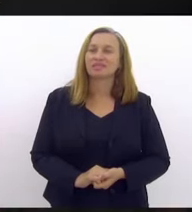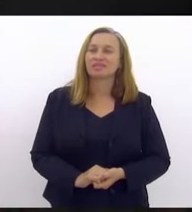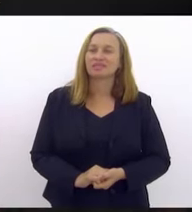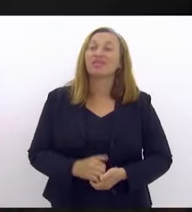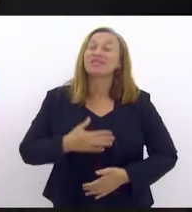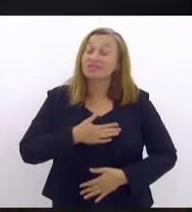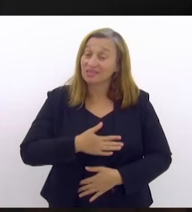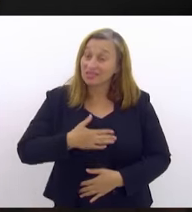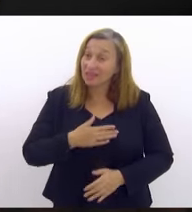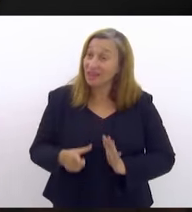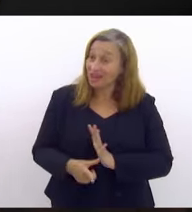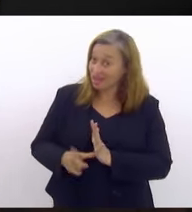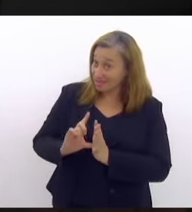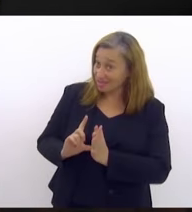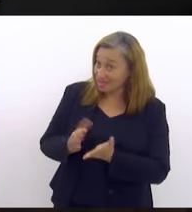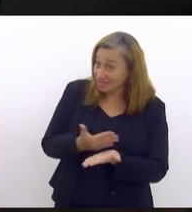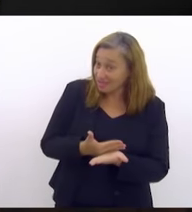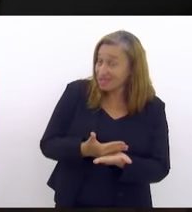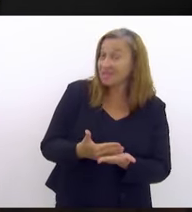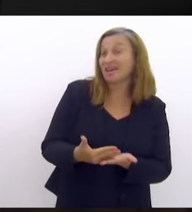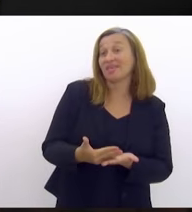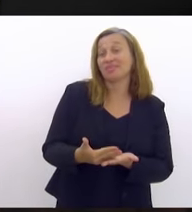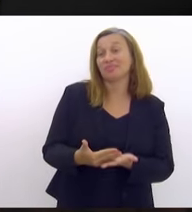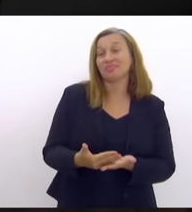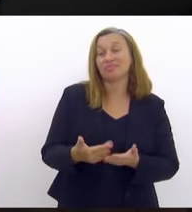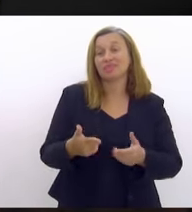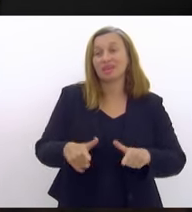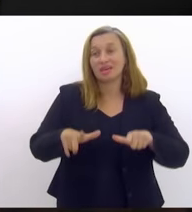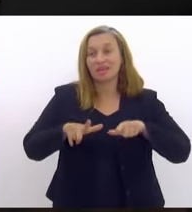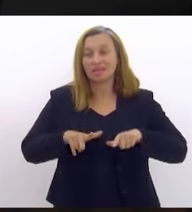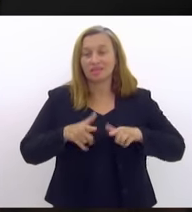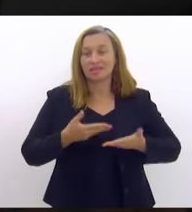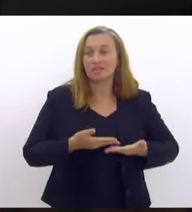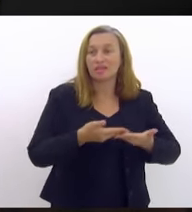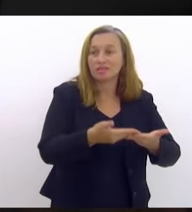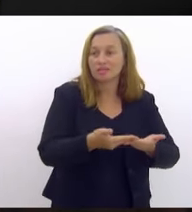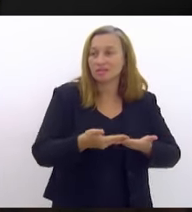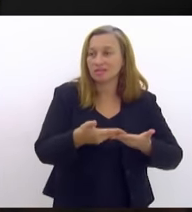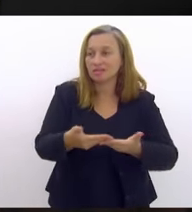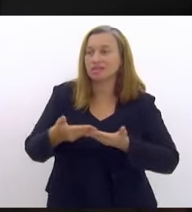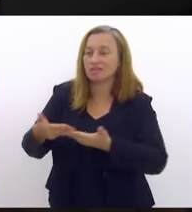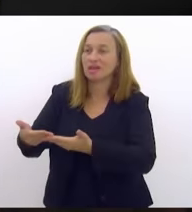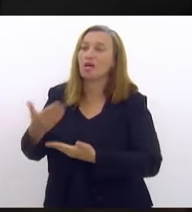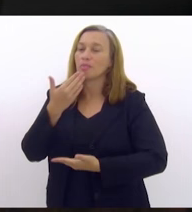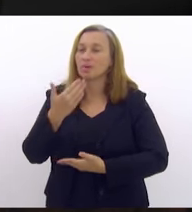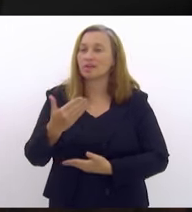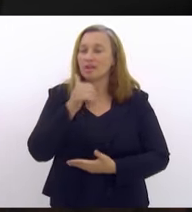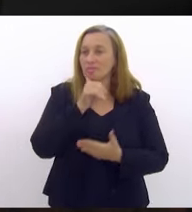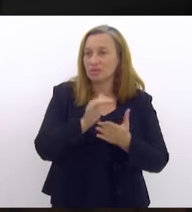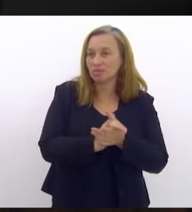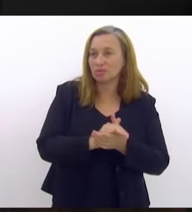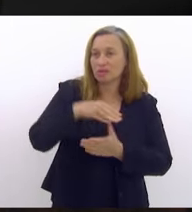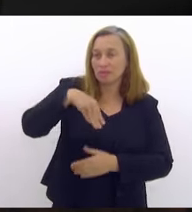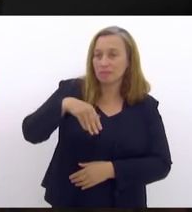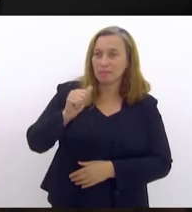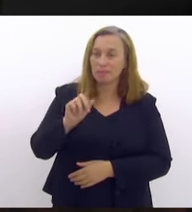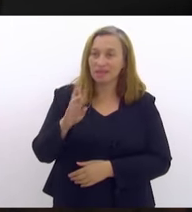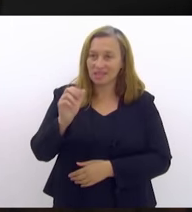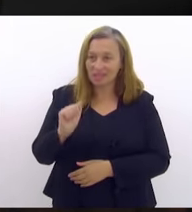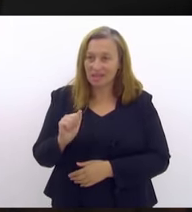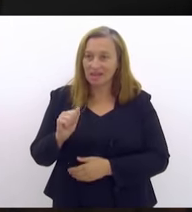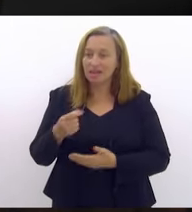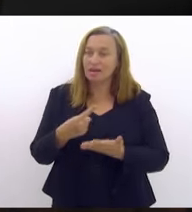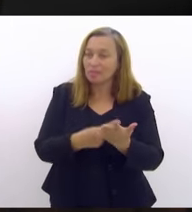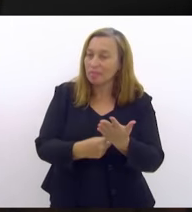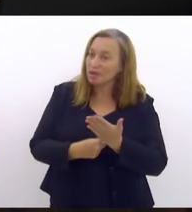Eu gostaria, antes de começar a entrega das moções, queria pedir para minha esposa Marcela subir aqui para me ajudar